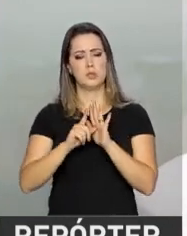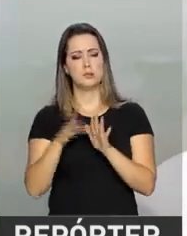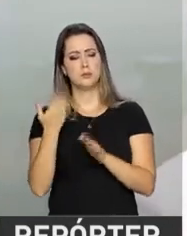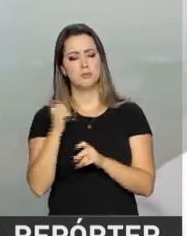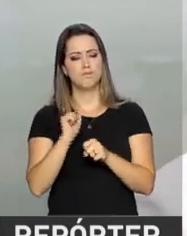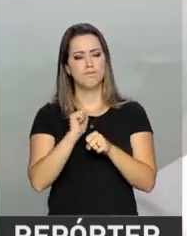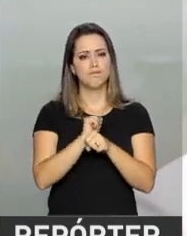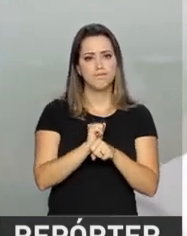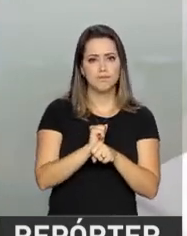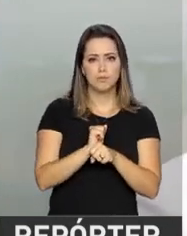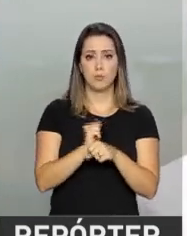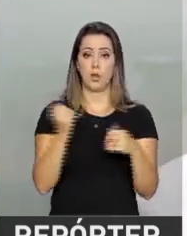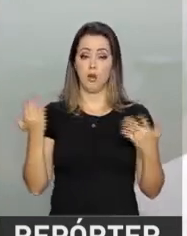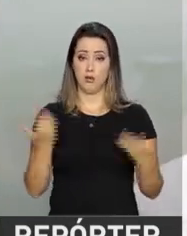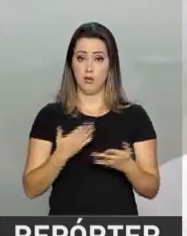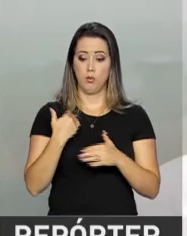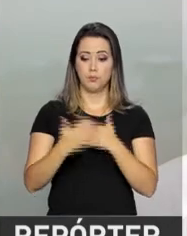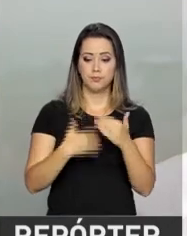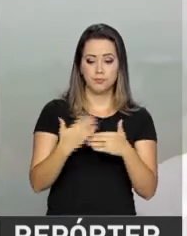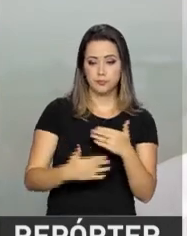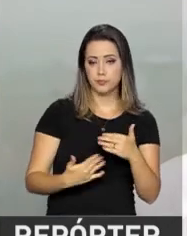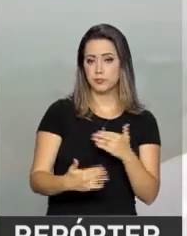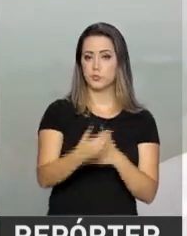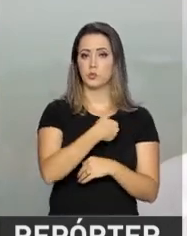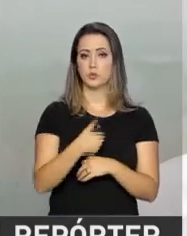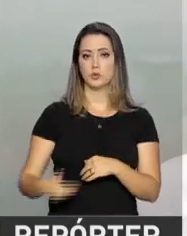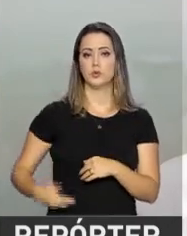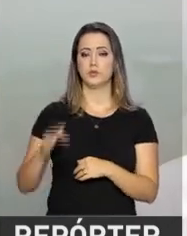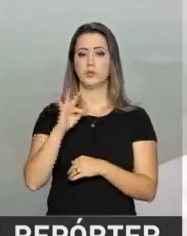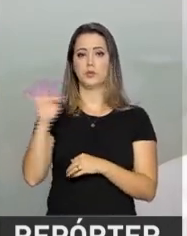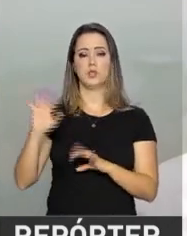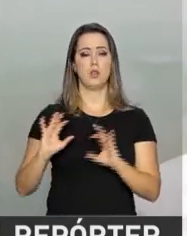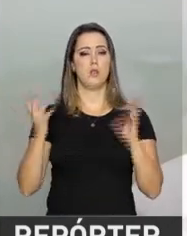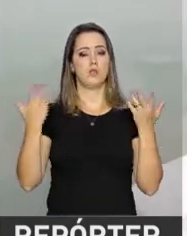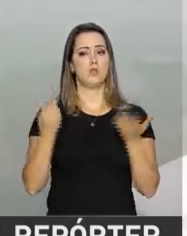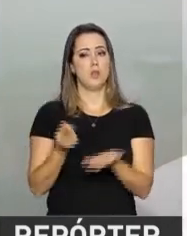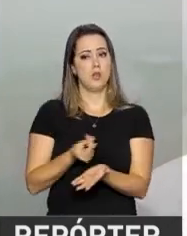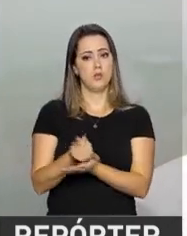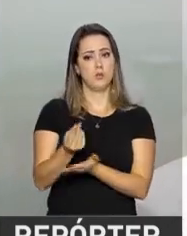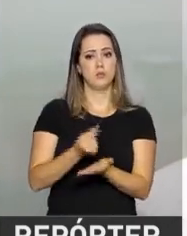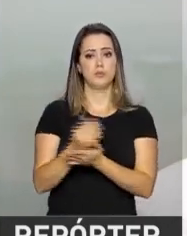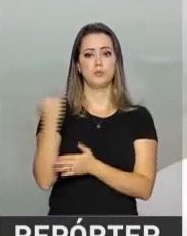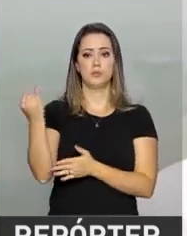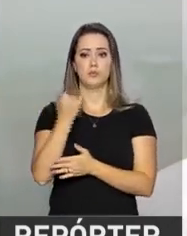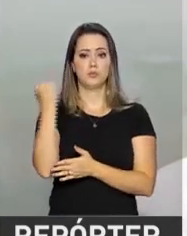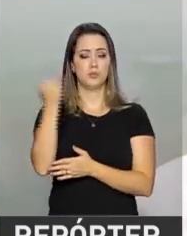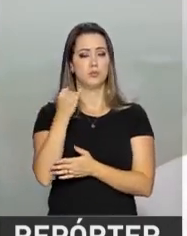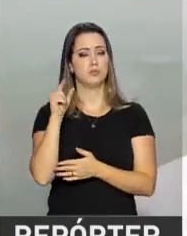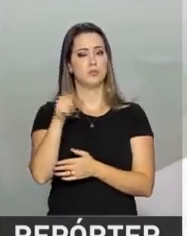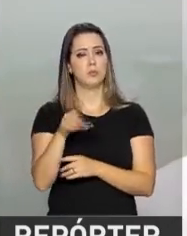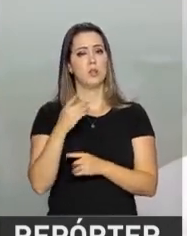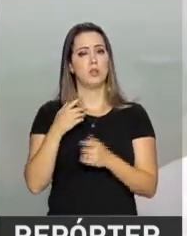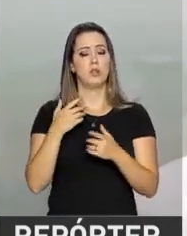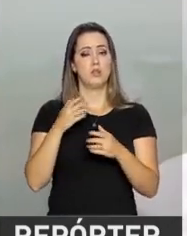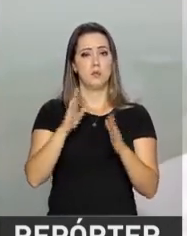anos de paralisia, o governo federal irá assim celebrar investimentos vultuosos